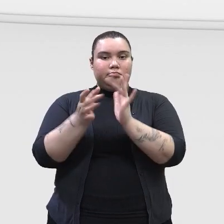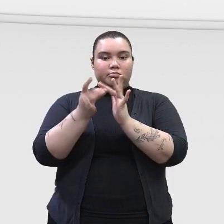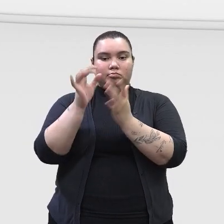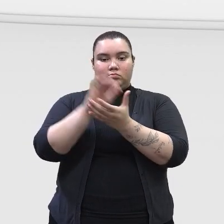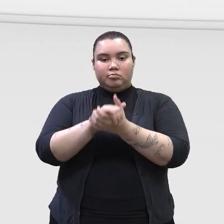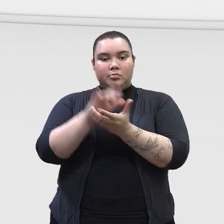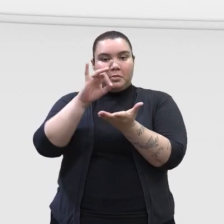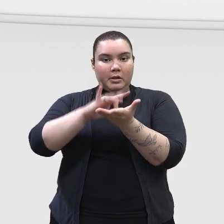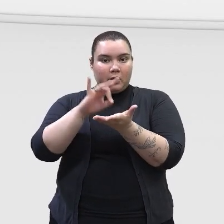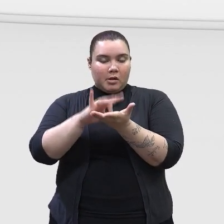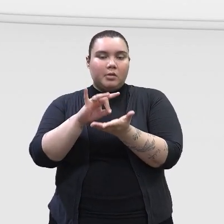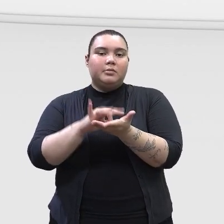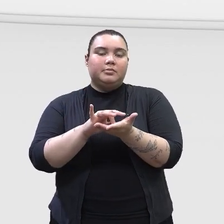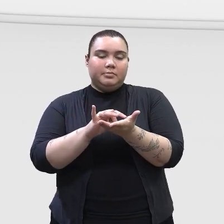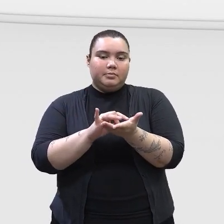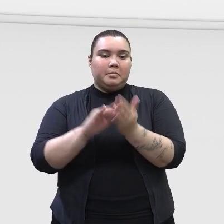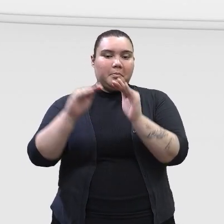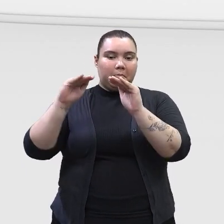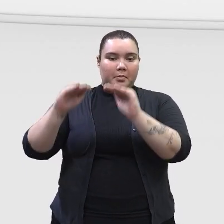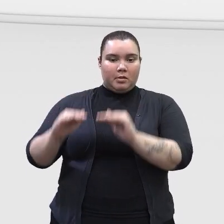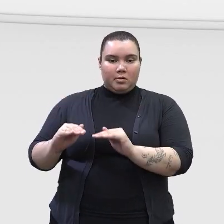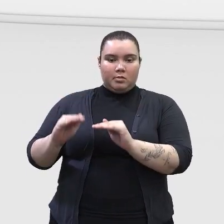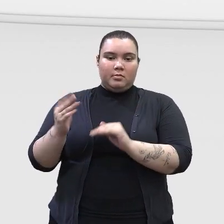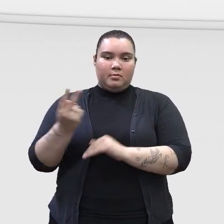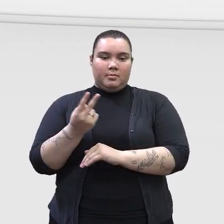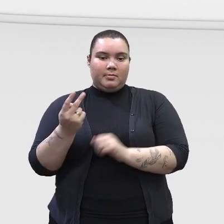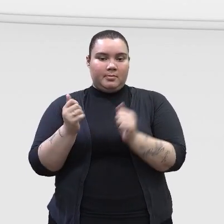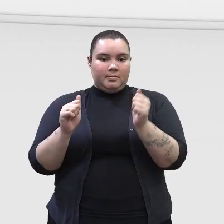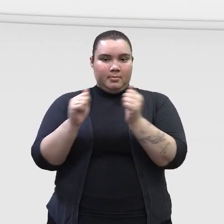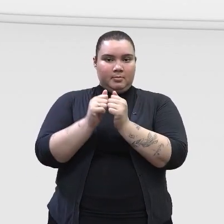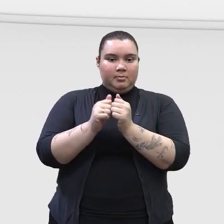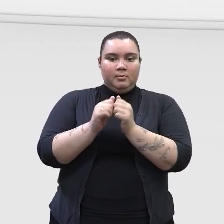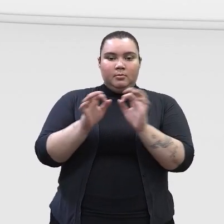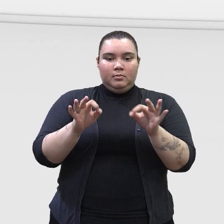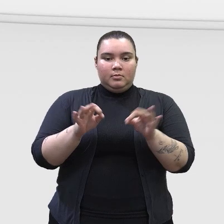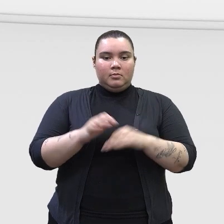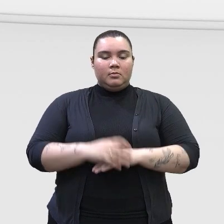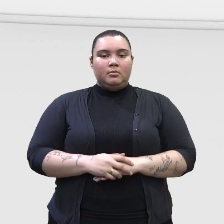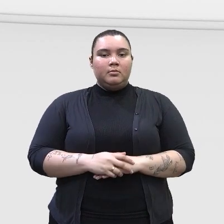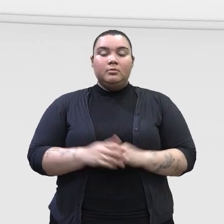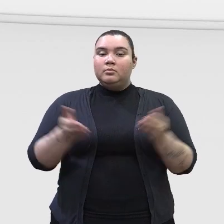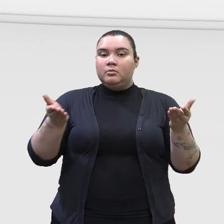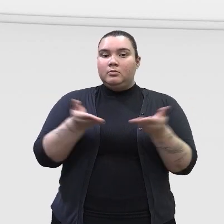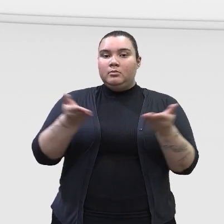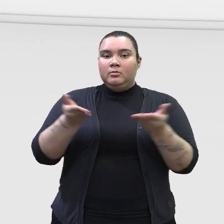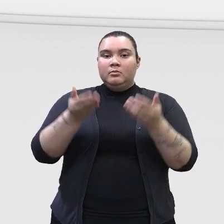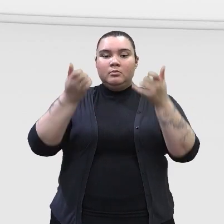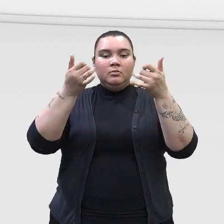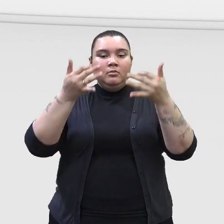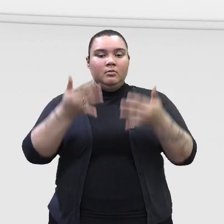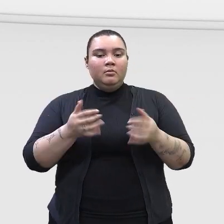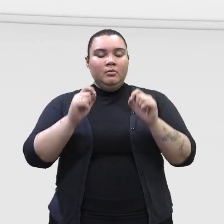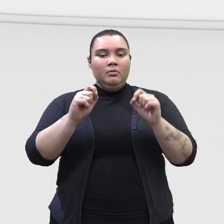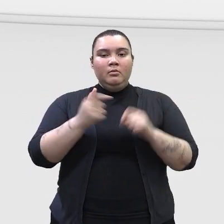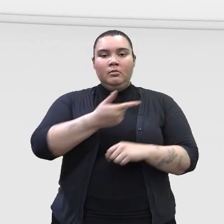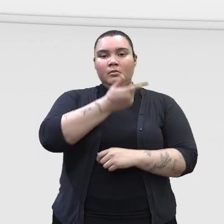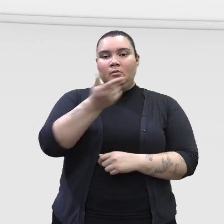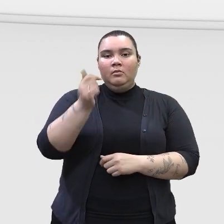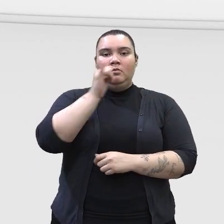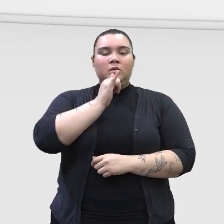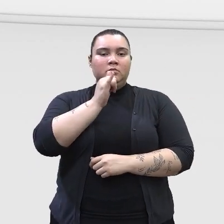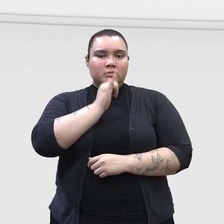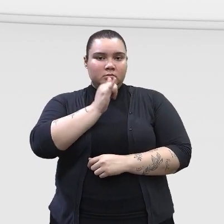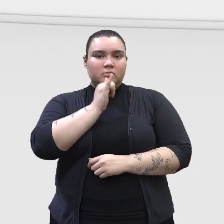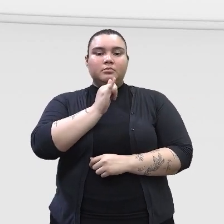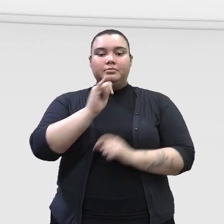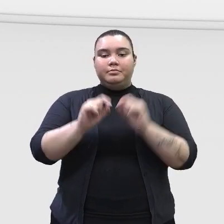juntos, convivem, mais baixo, os dois juntinhos, né, ok? E agora nós vamos ver um outro exemplo de